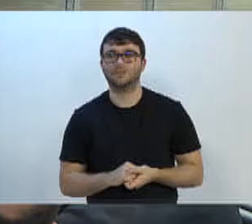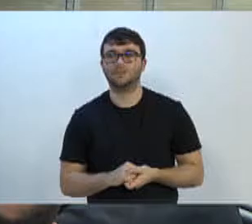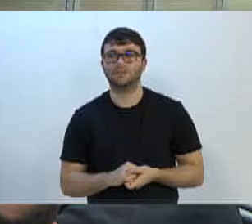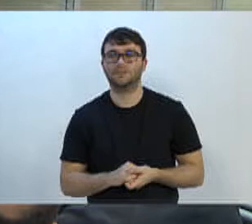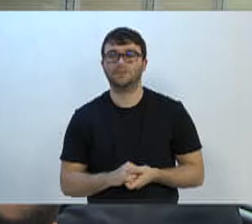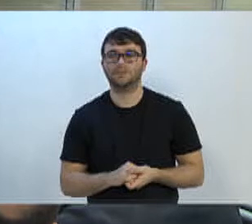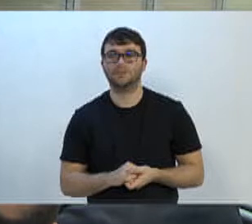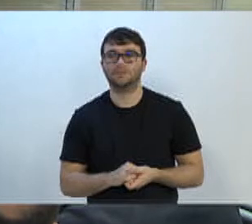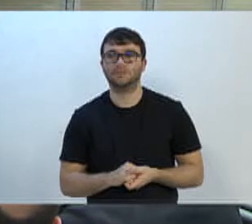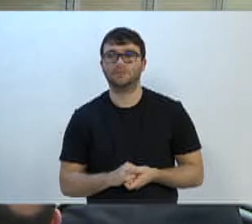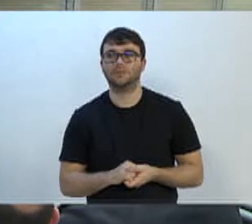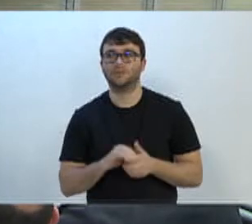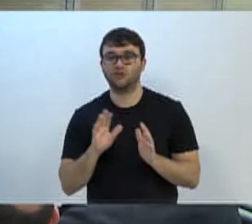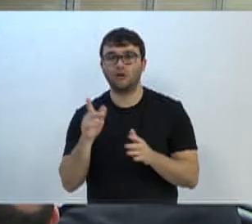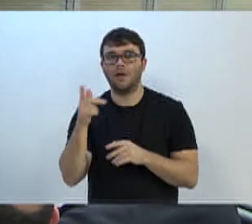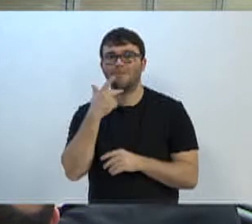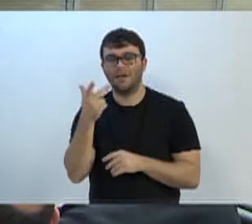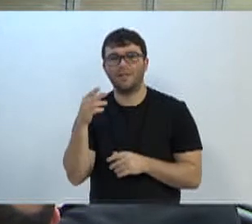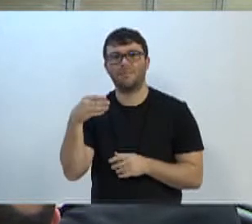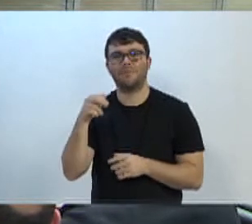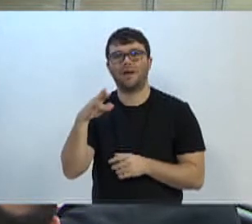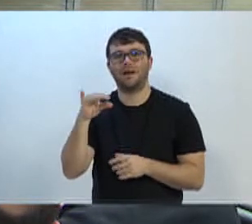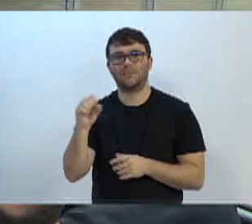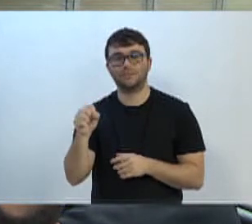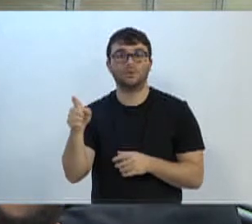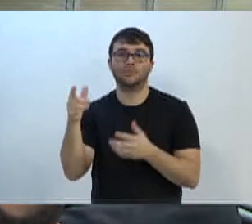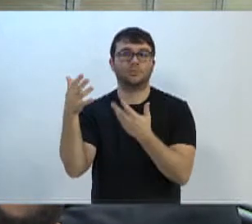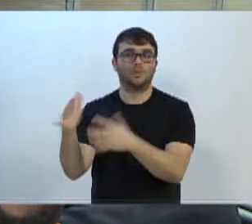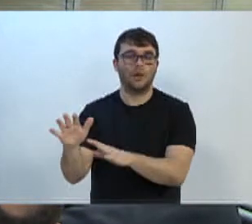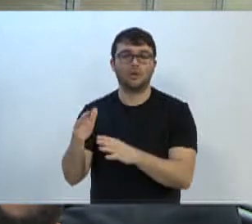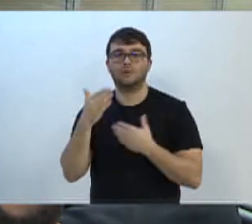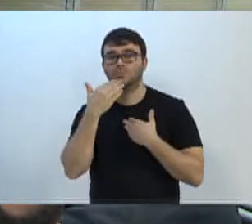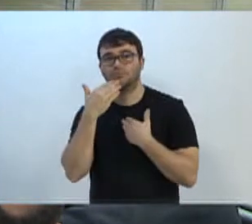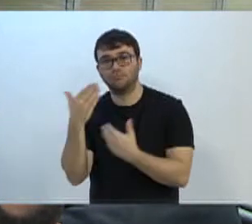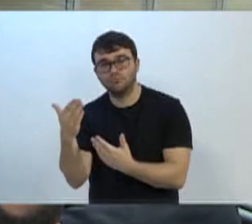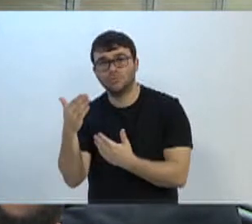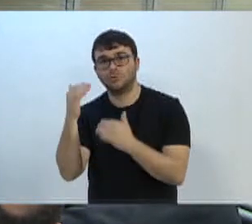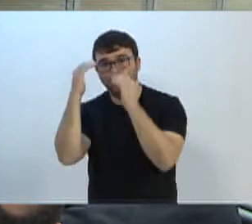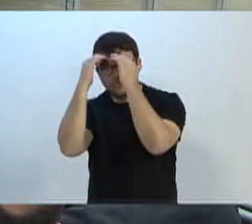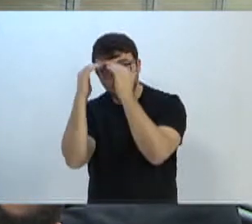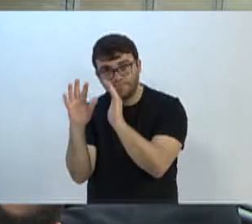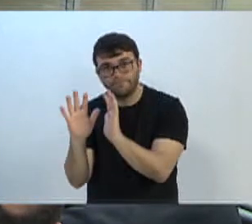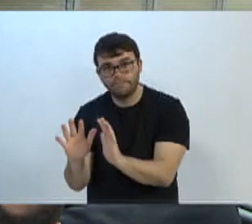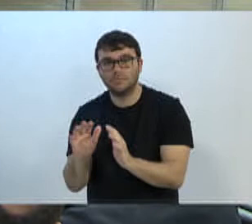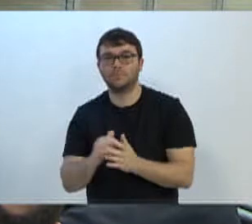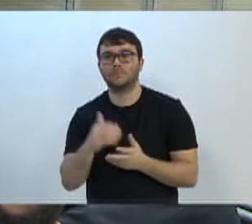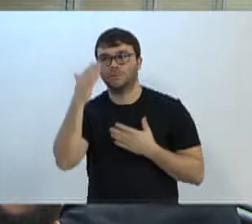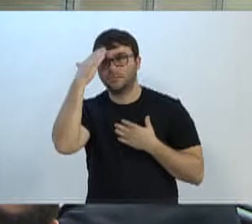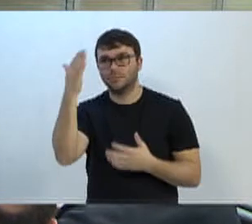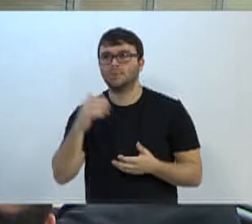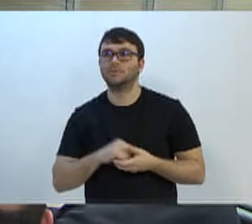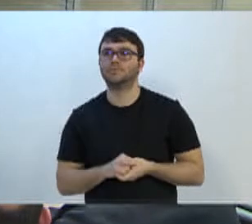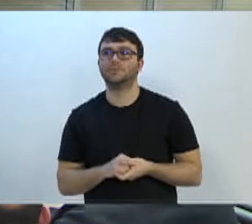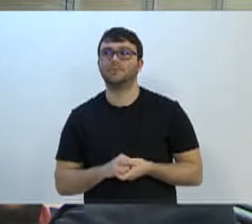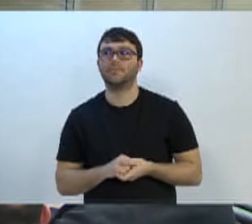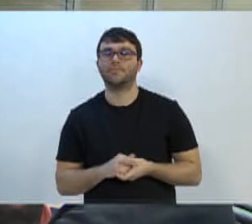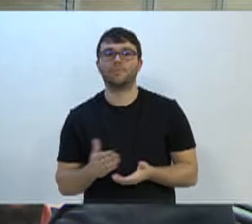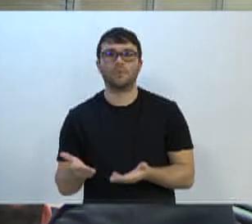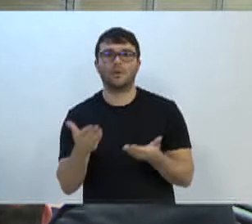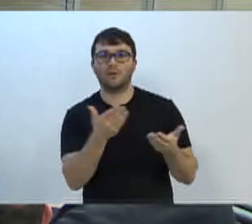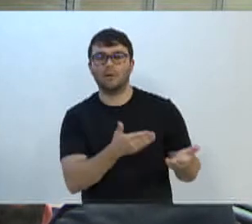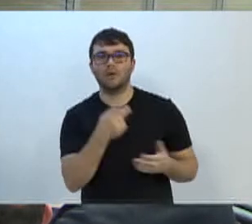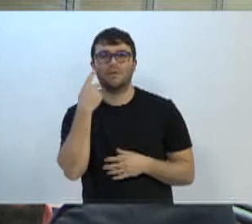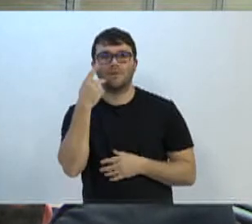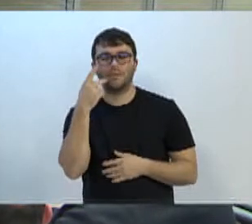vamos lá você teve a oportunidade Marcos pra falar e não quis então com todo respeito agradeço passo aqui a palavra Vereador